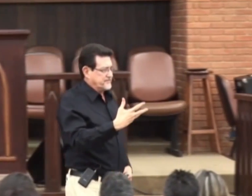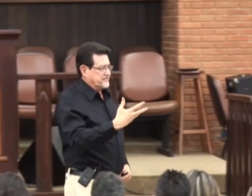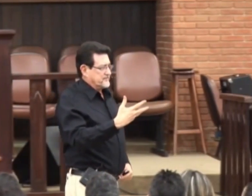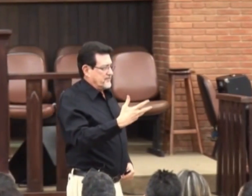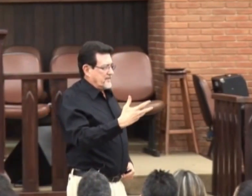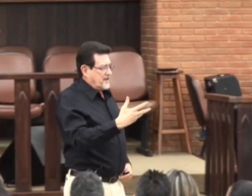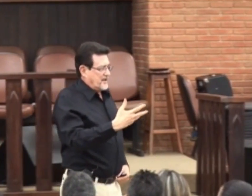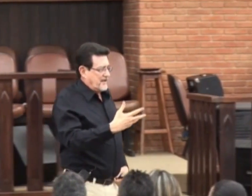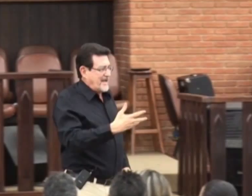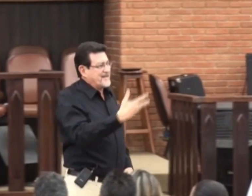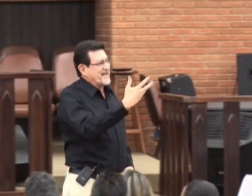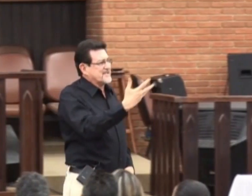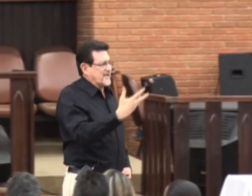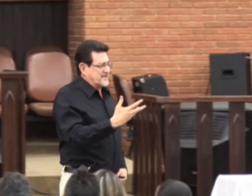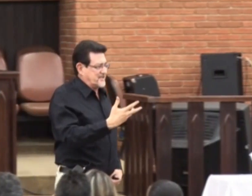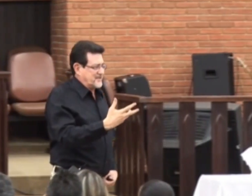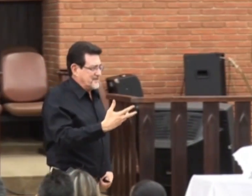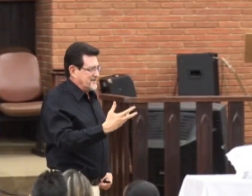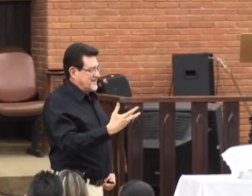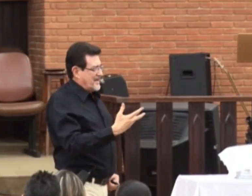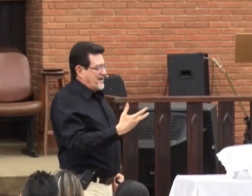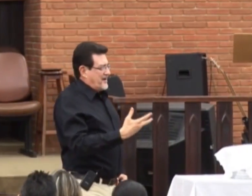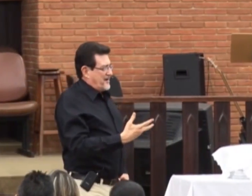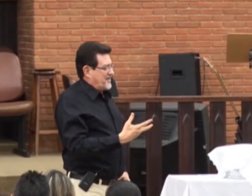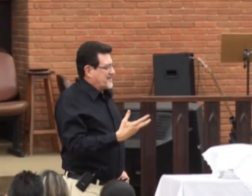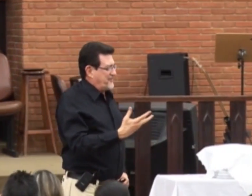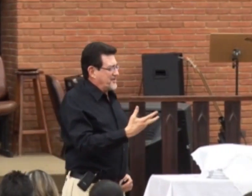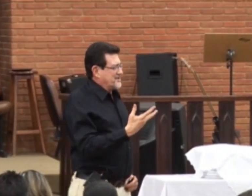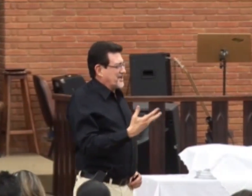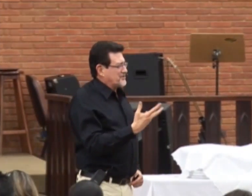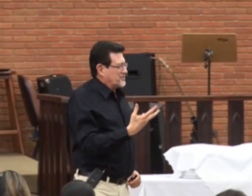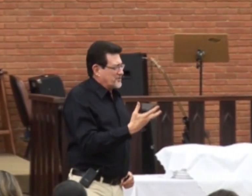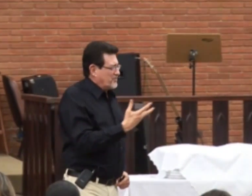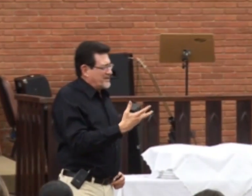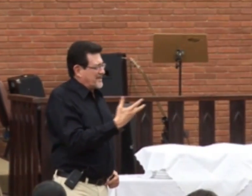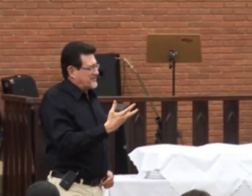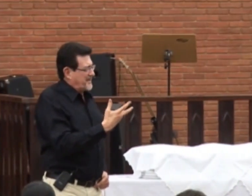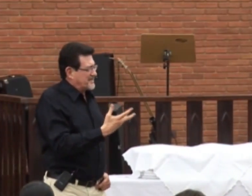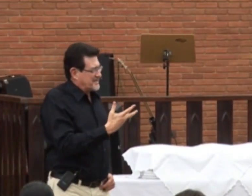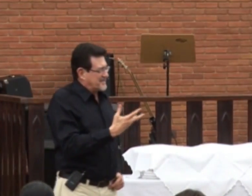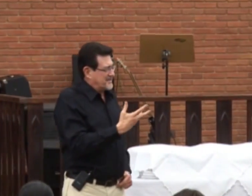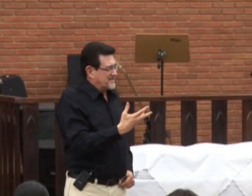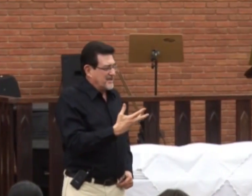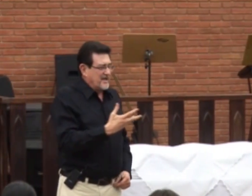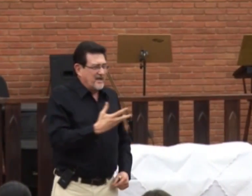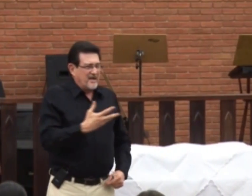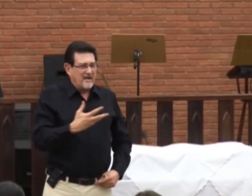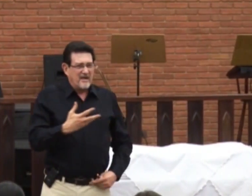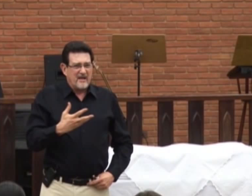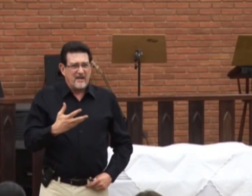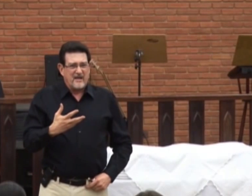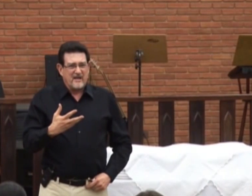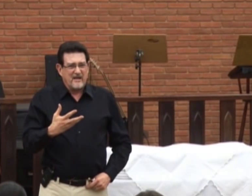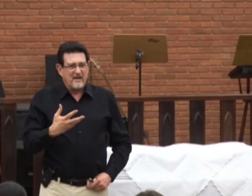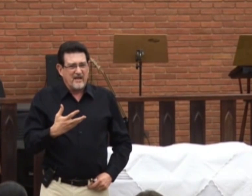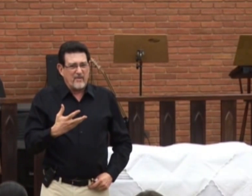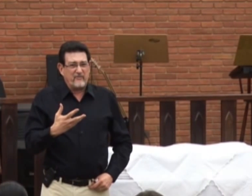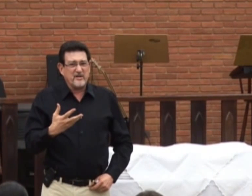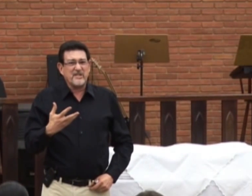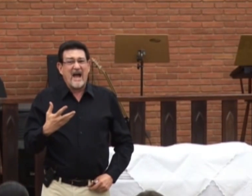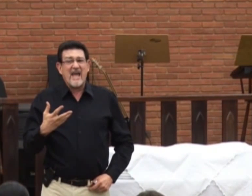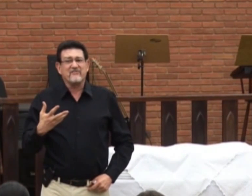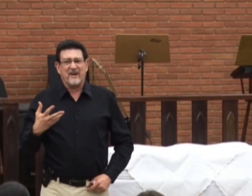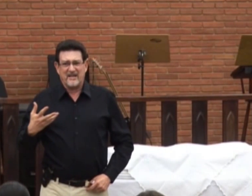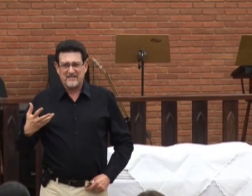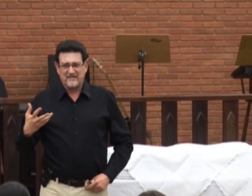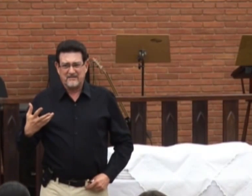dramatizada. É interessante, mas a voz de Jesus muitas vezes é uma